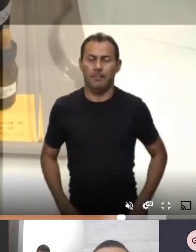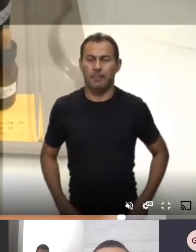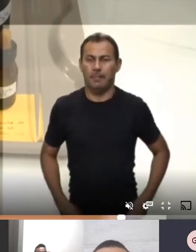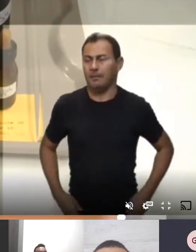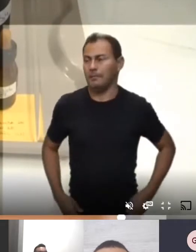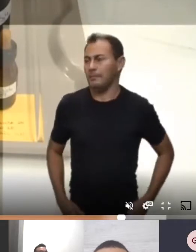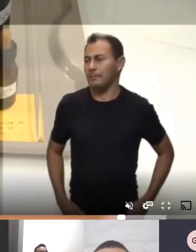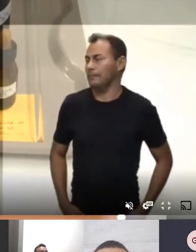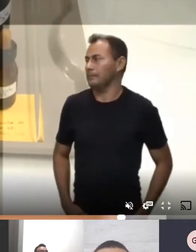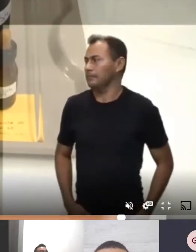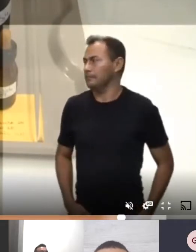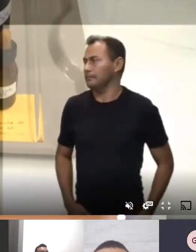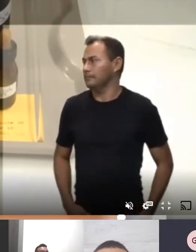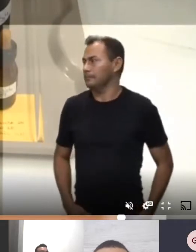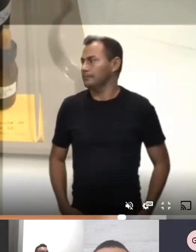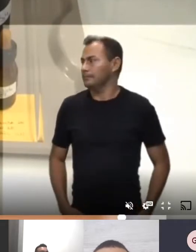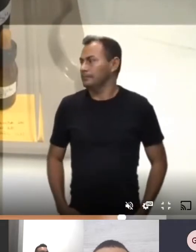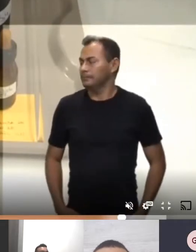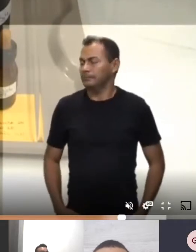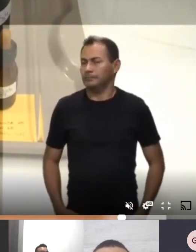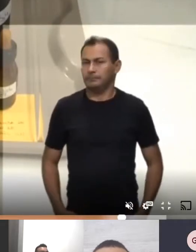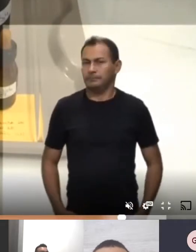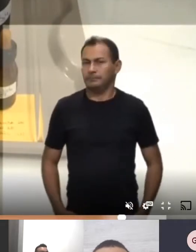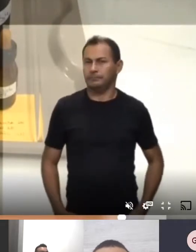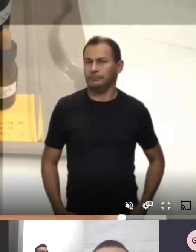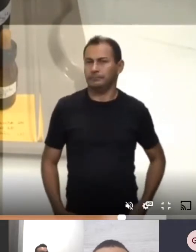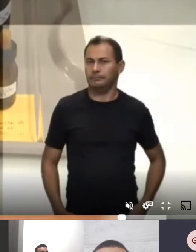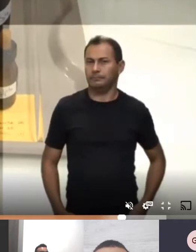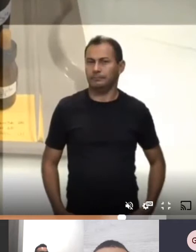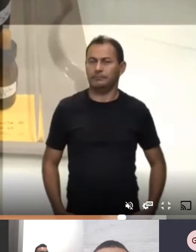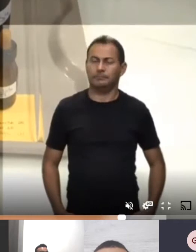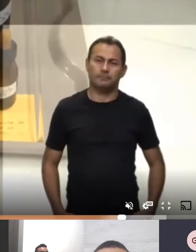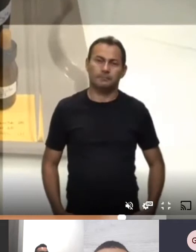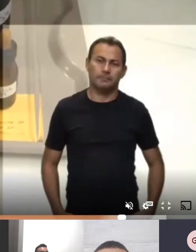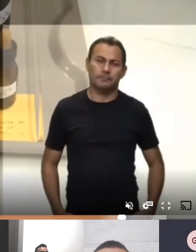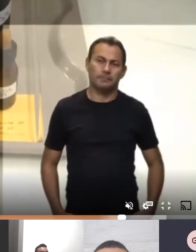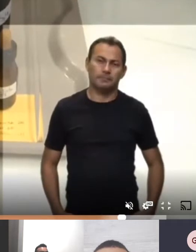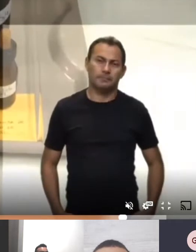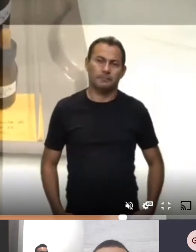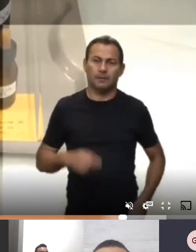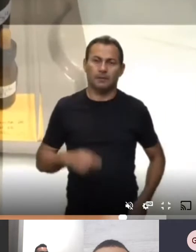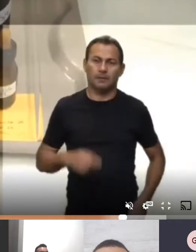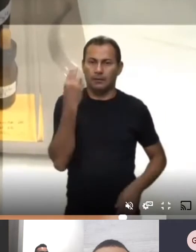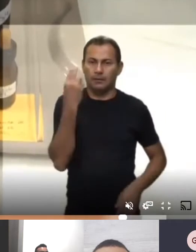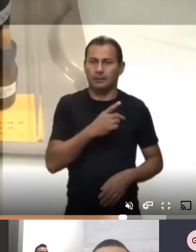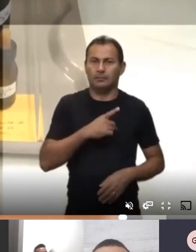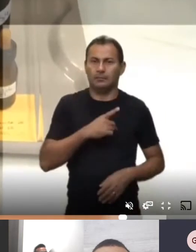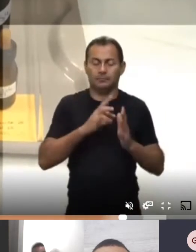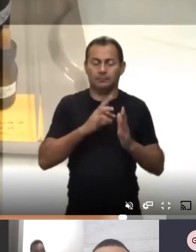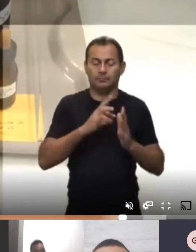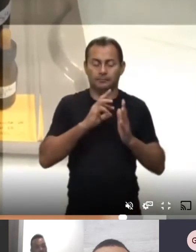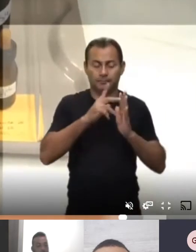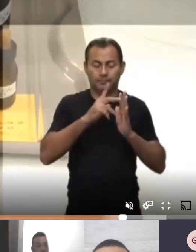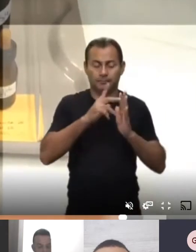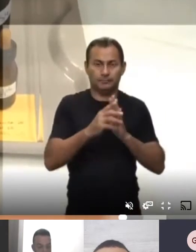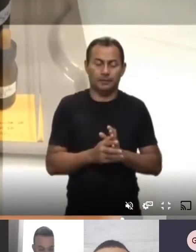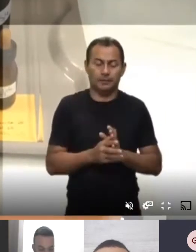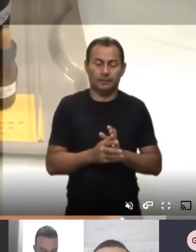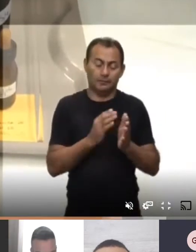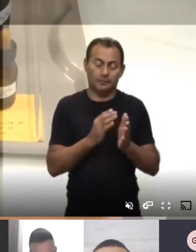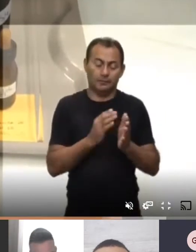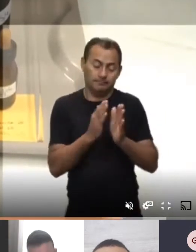Até que o ponto de equivalência é alterado um pouco. Vê que a cor ficou um pouquinho